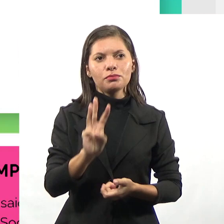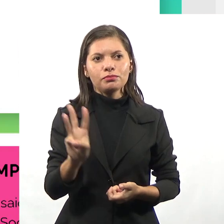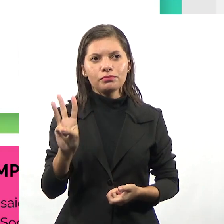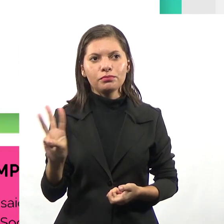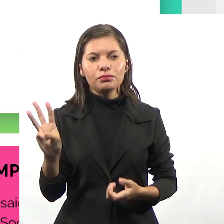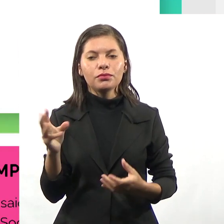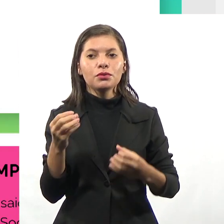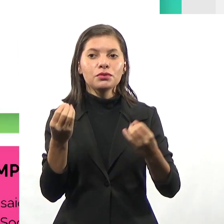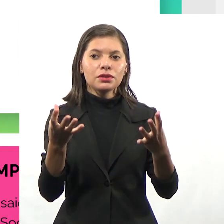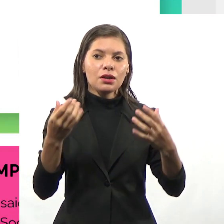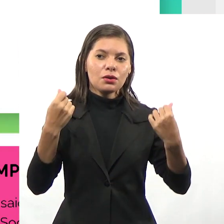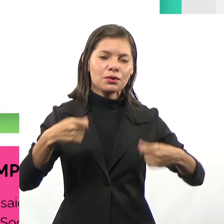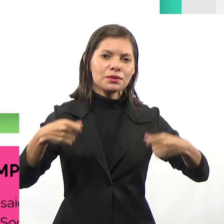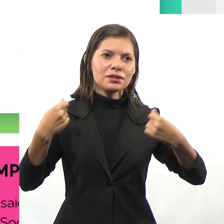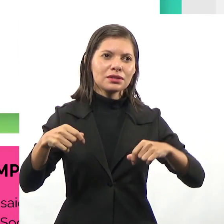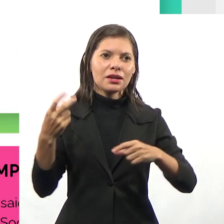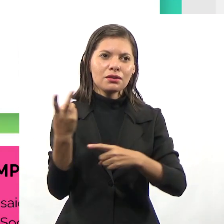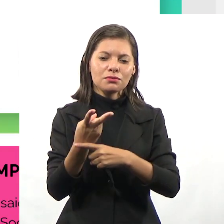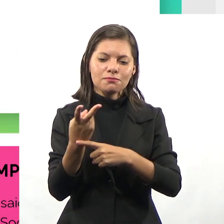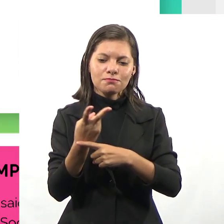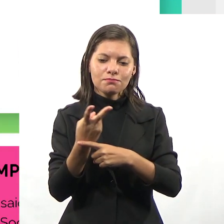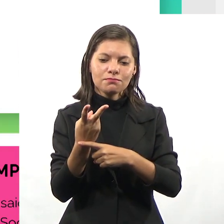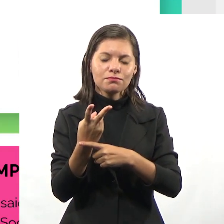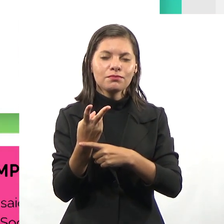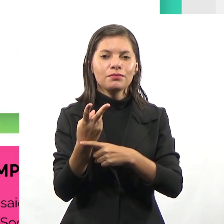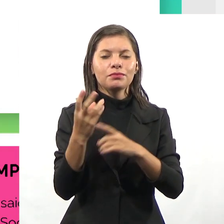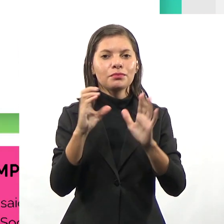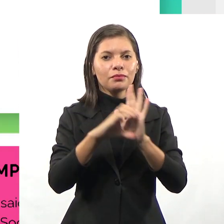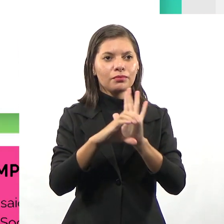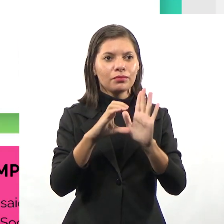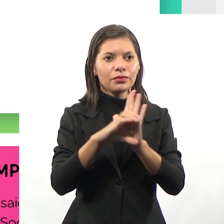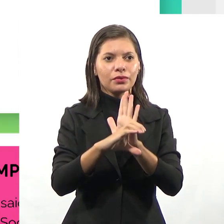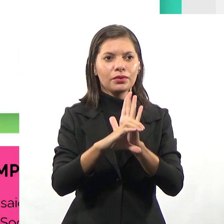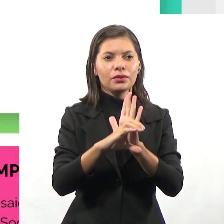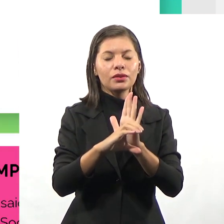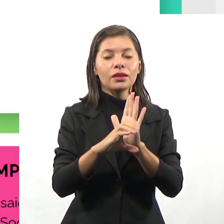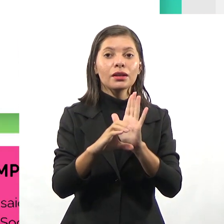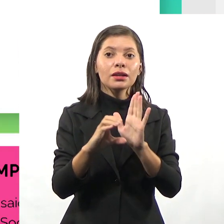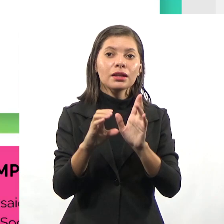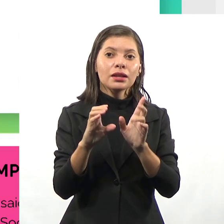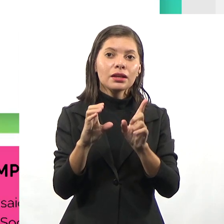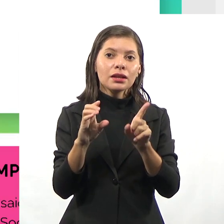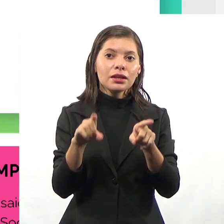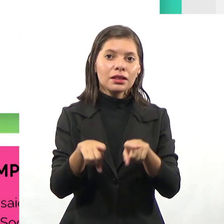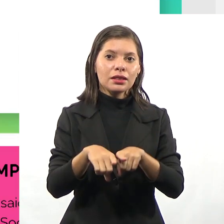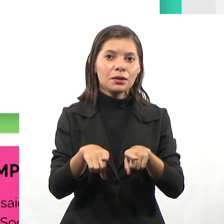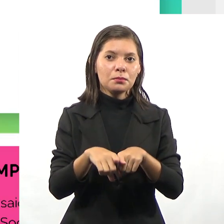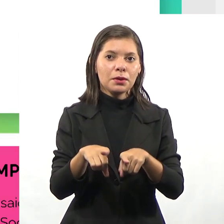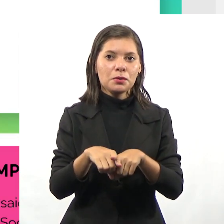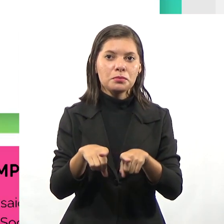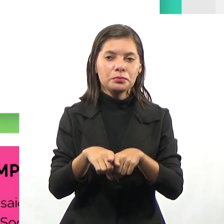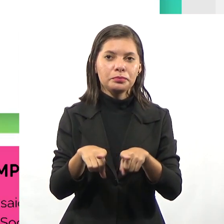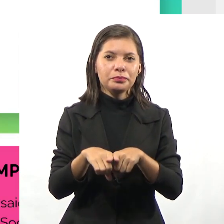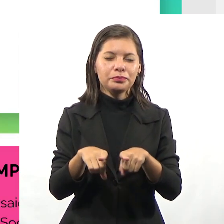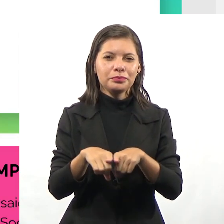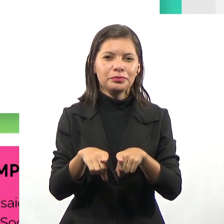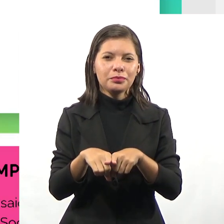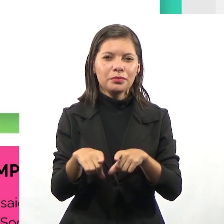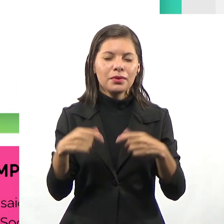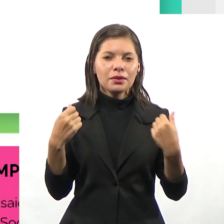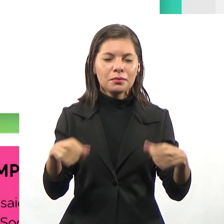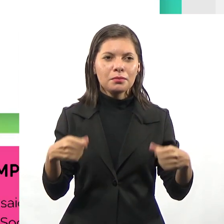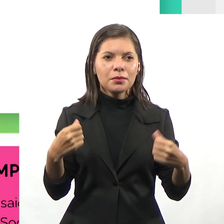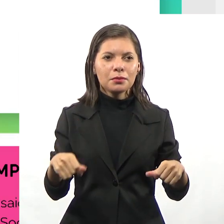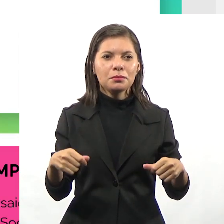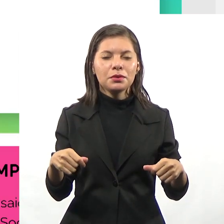você consegue consultar mesmo que aquele conteúdo esteja fora do ar. Próximo comando, file type,